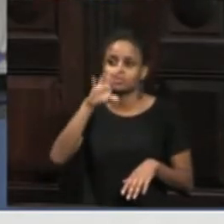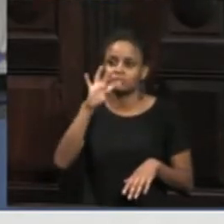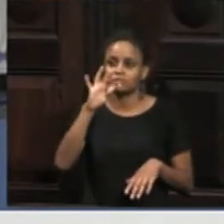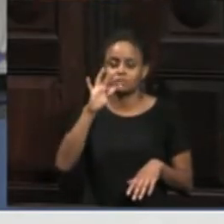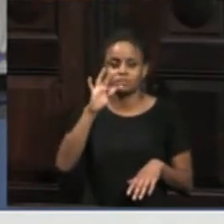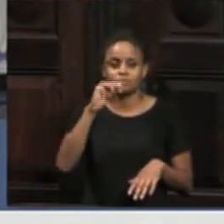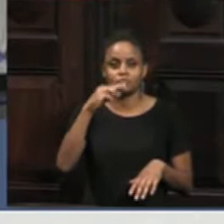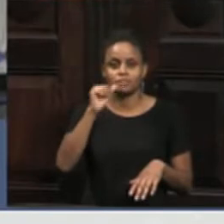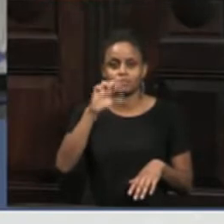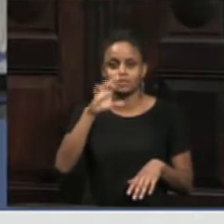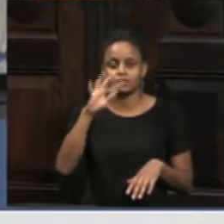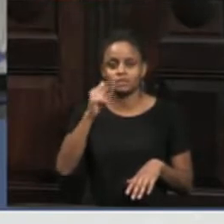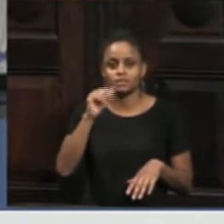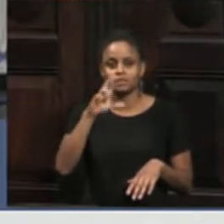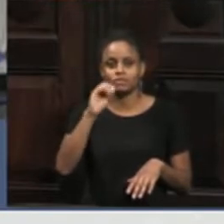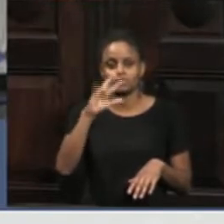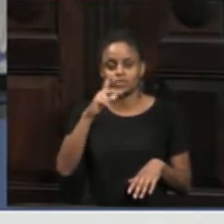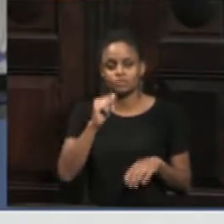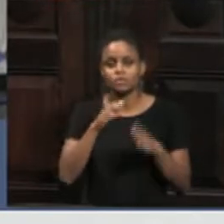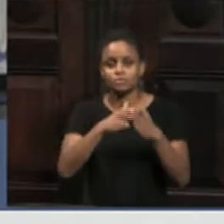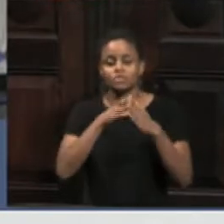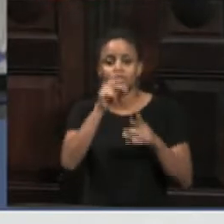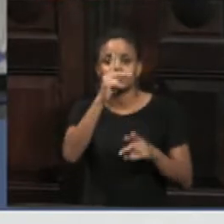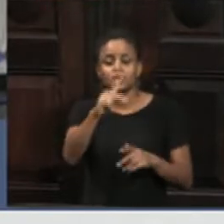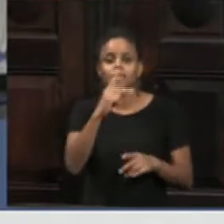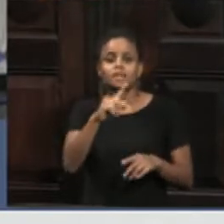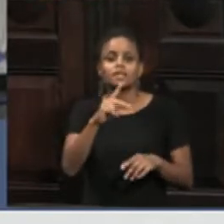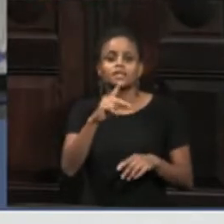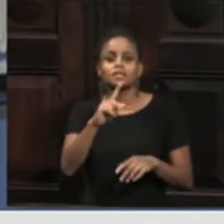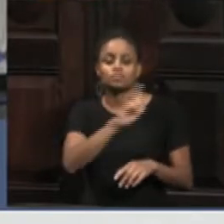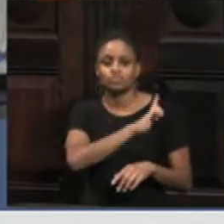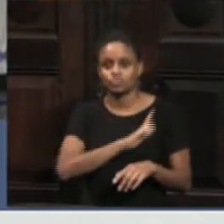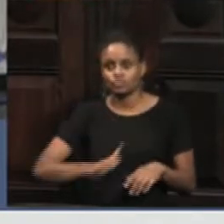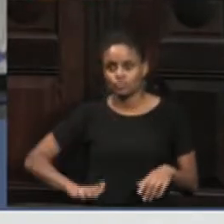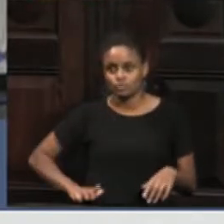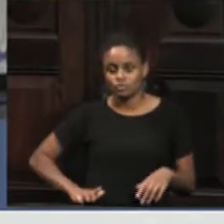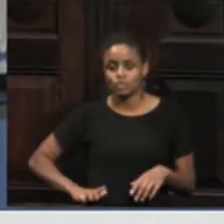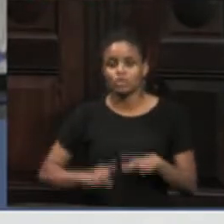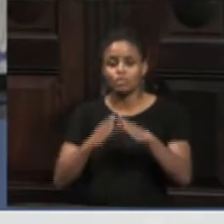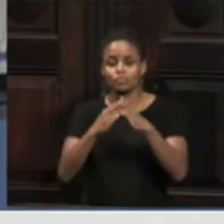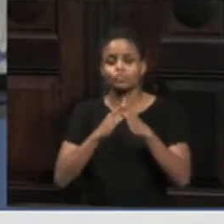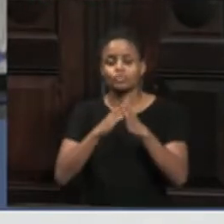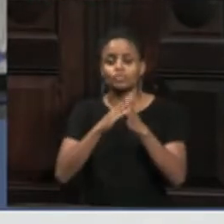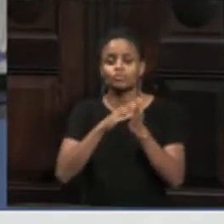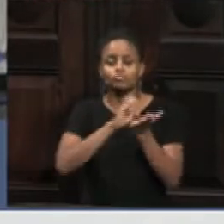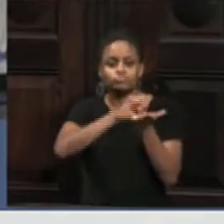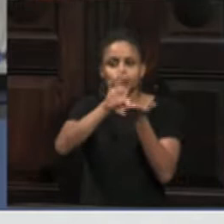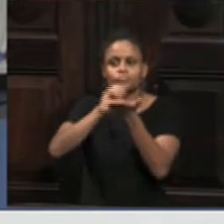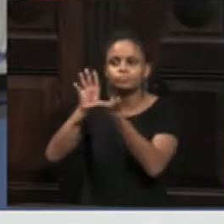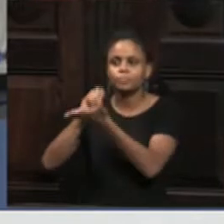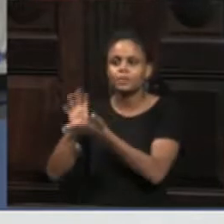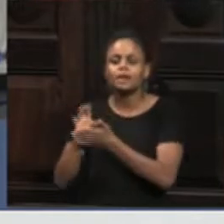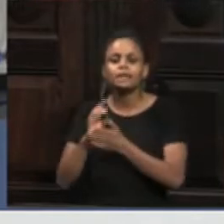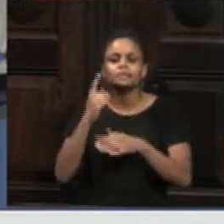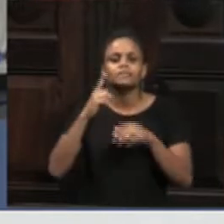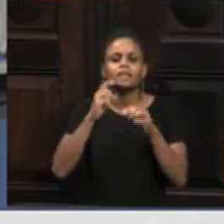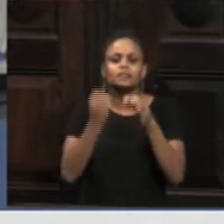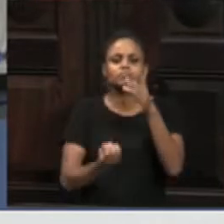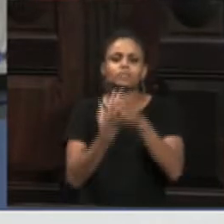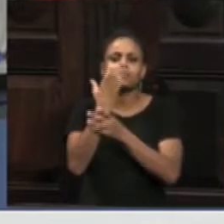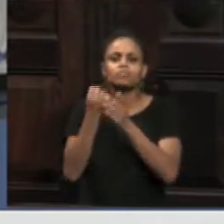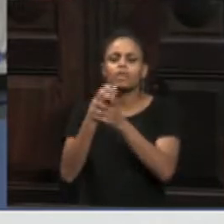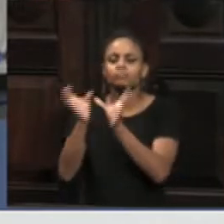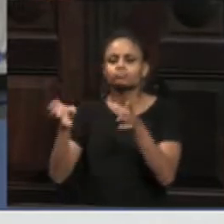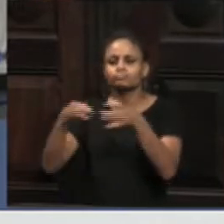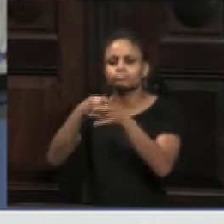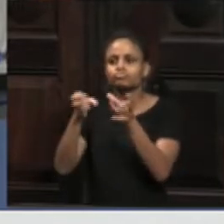Tribunal de Justiça do Estado do Rio de Janeiro, Luiz Fernando de Ribeiro de Carvalho, o envio de mensagem dispondo sobre a criação de juizado da violência